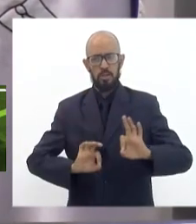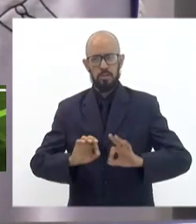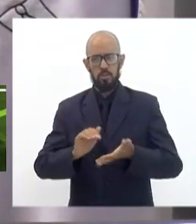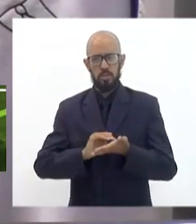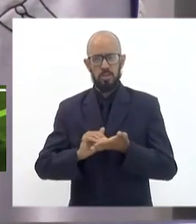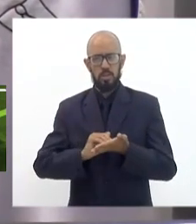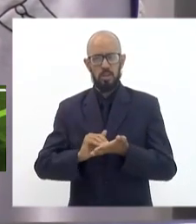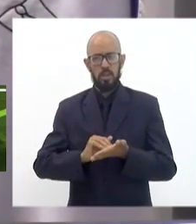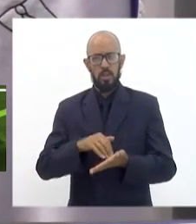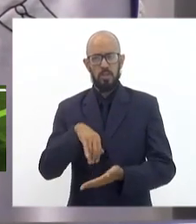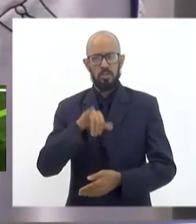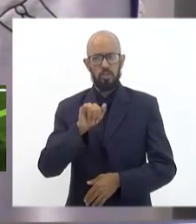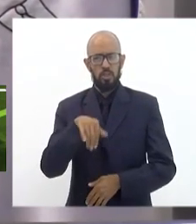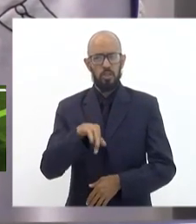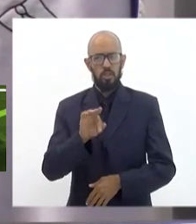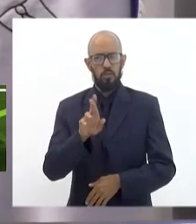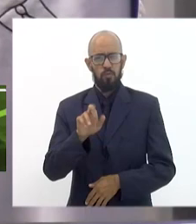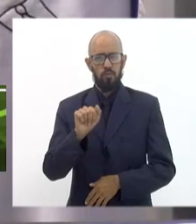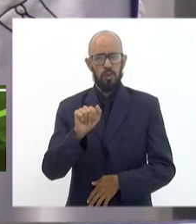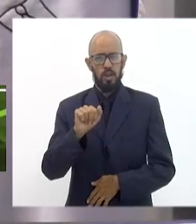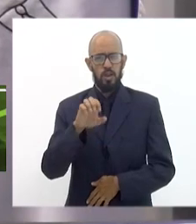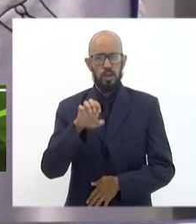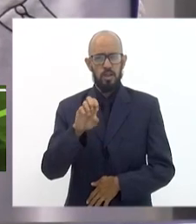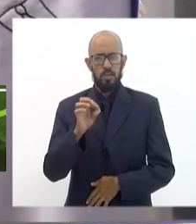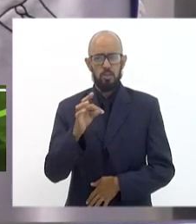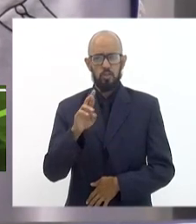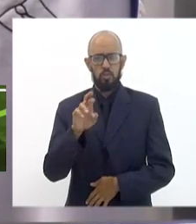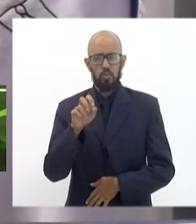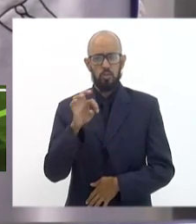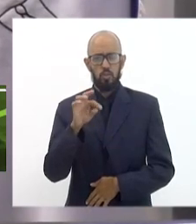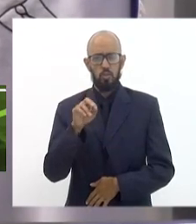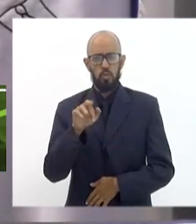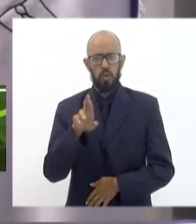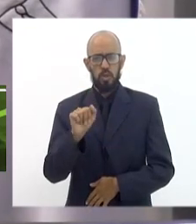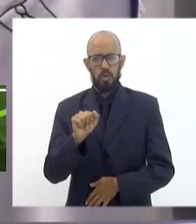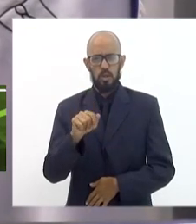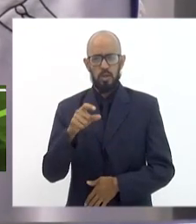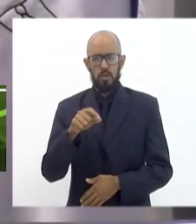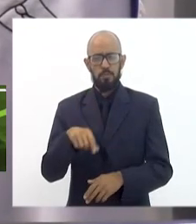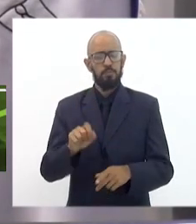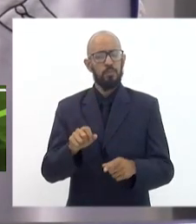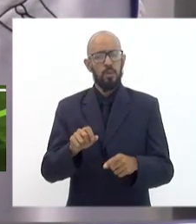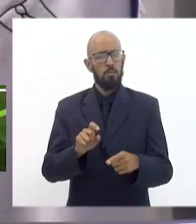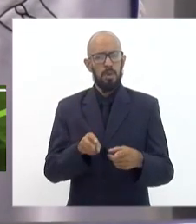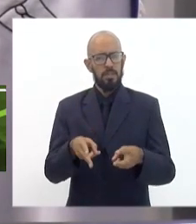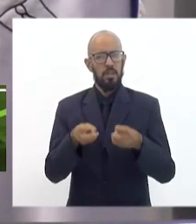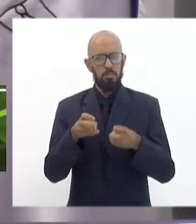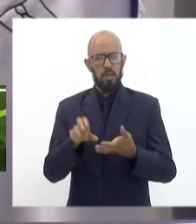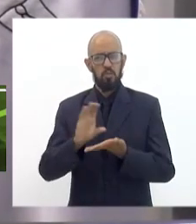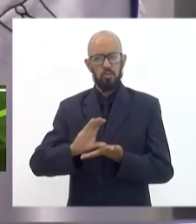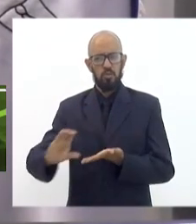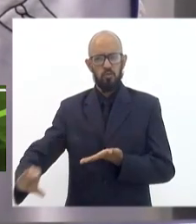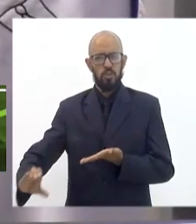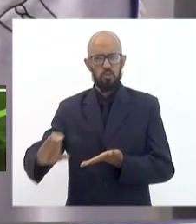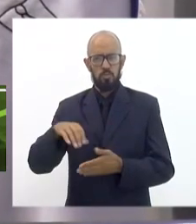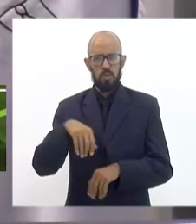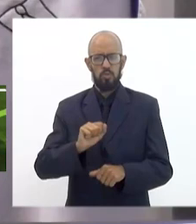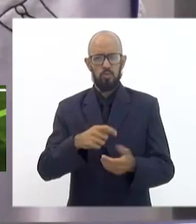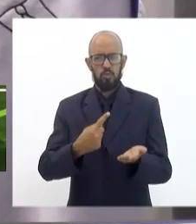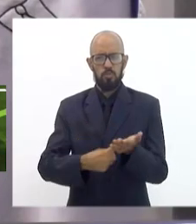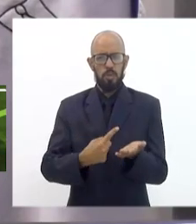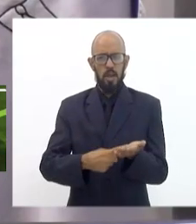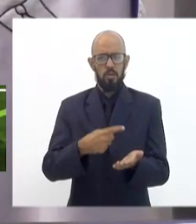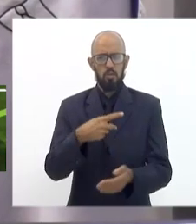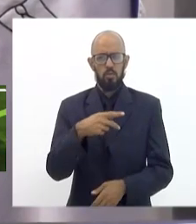infraestrutura tendo em vista os investimentos do pacto RJ